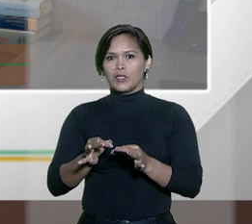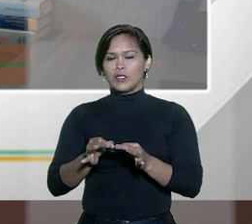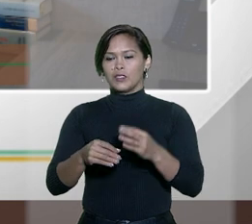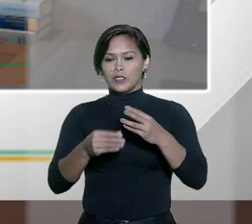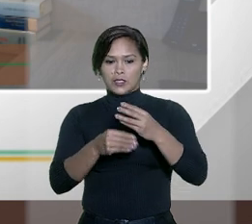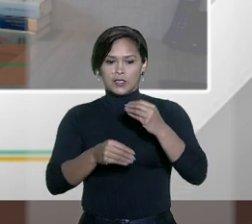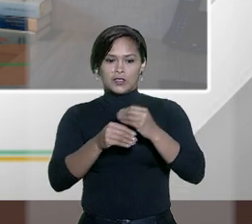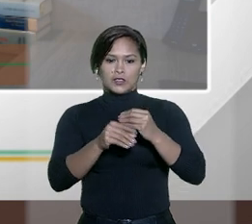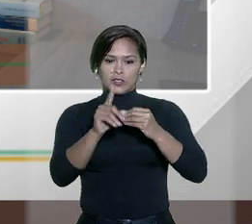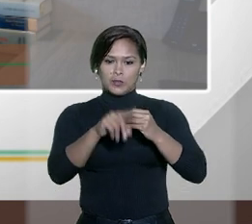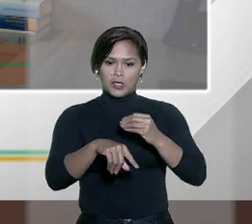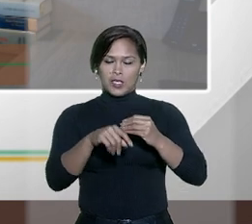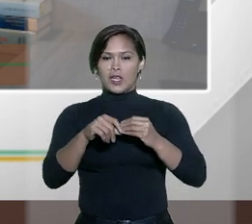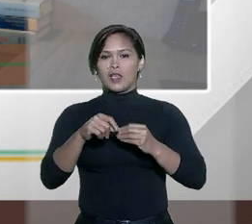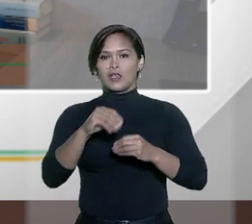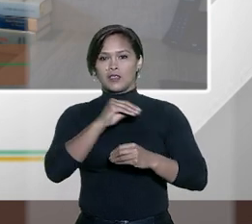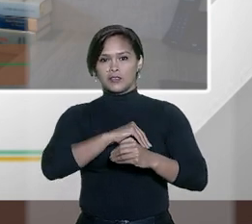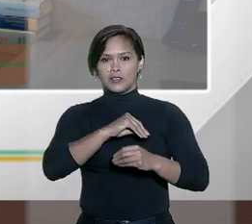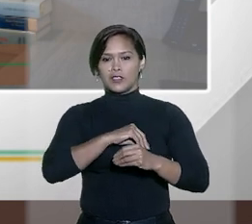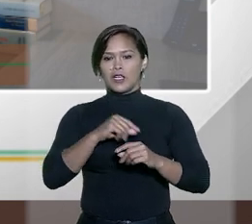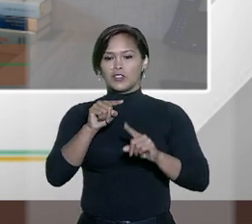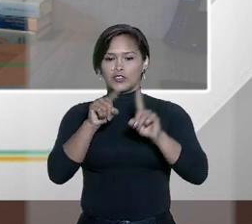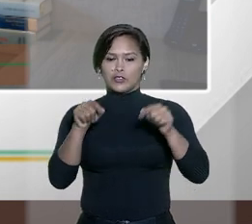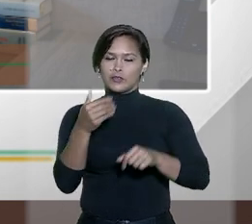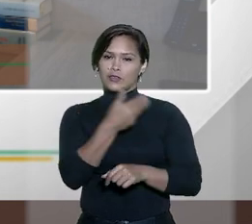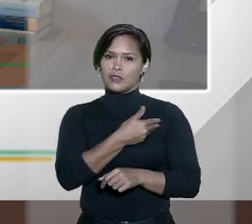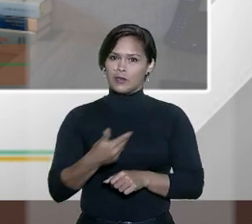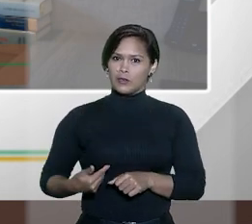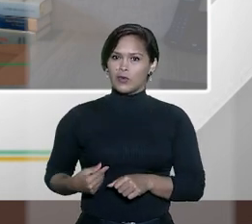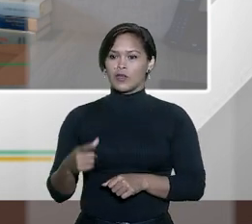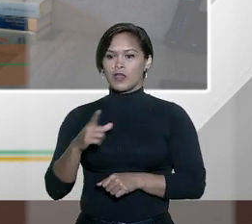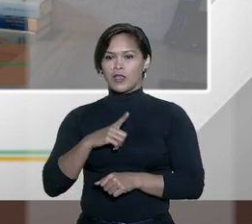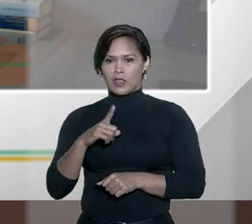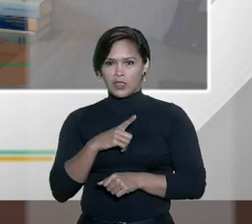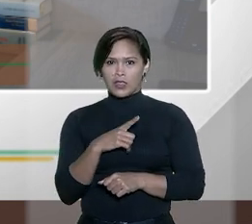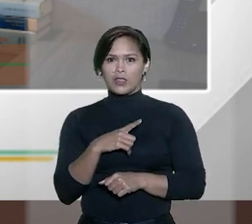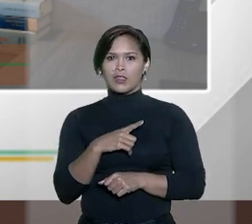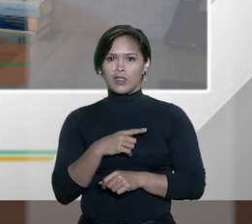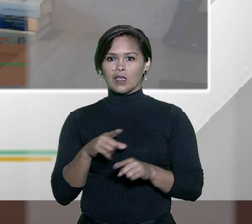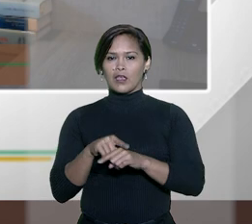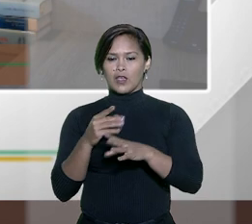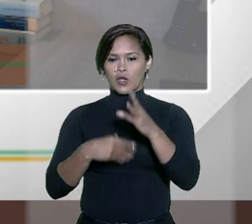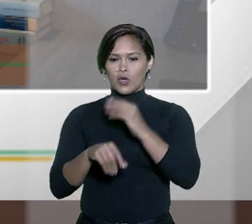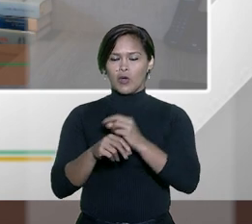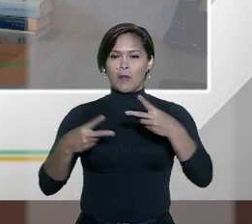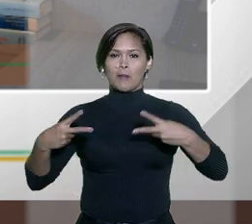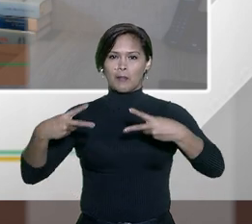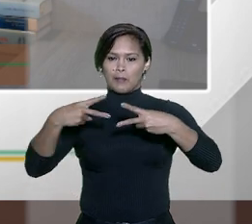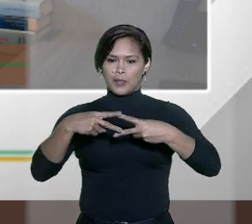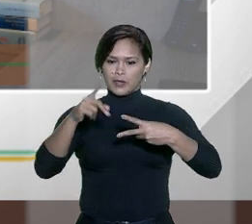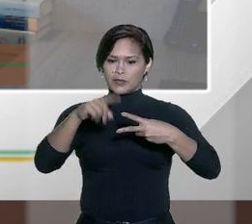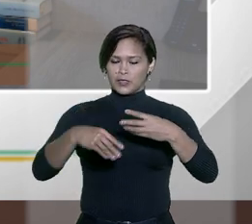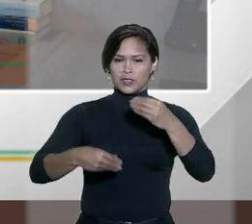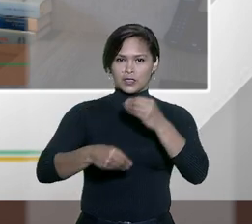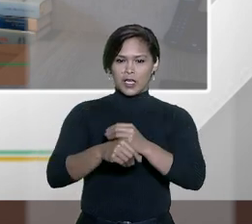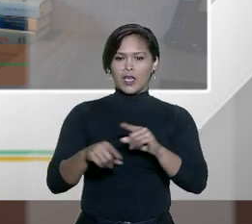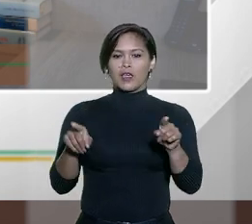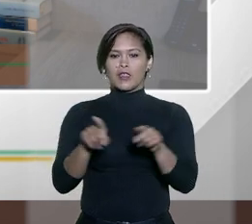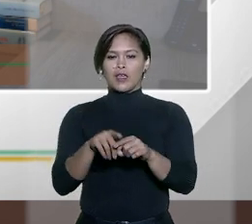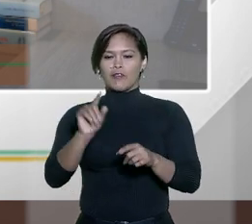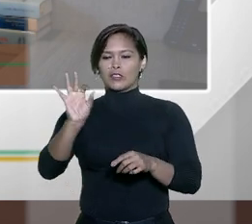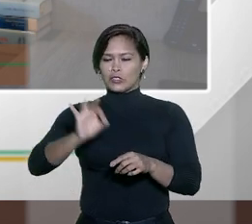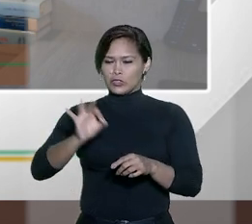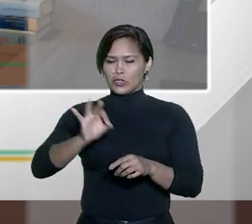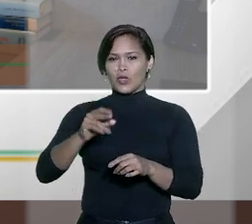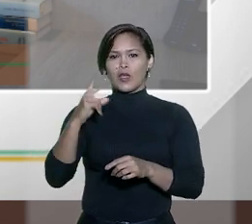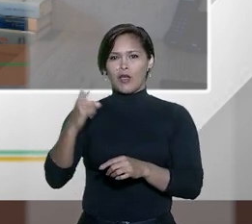sobre aquele acréscimo de salário de um funcionário público à incidência de contribuição previdenciária, então também será descontado do